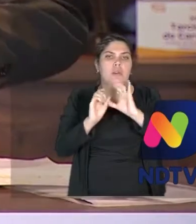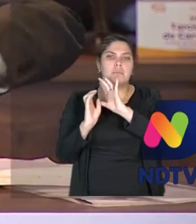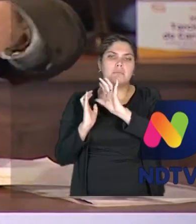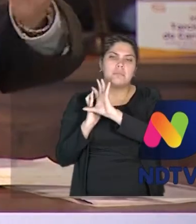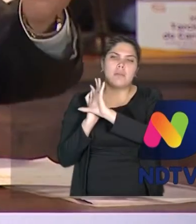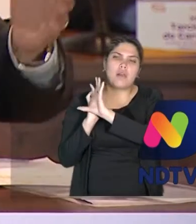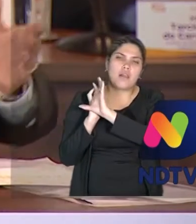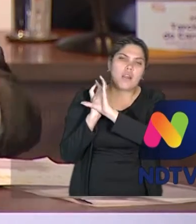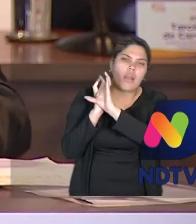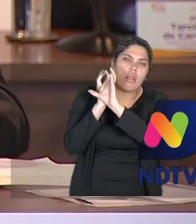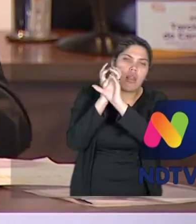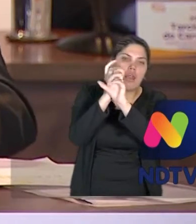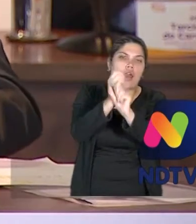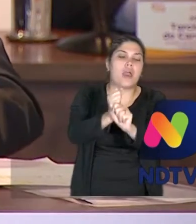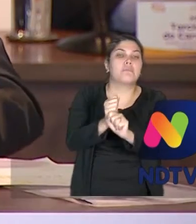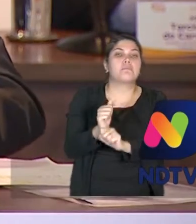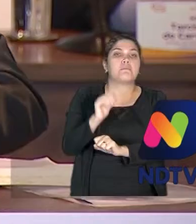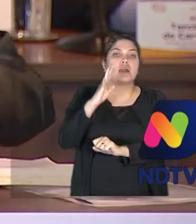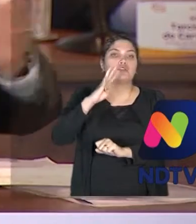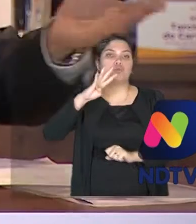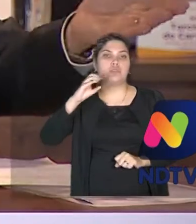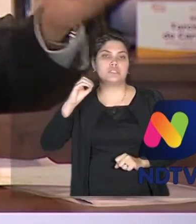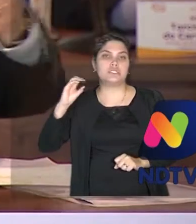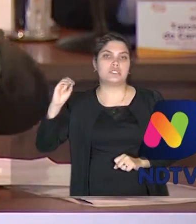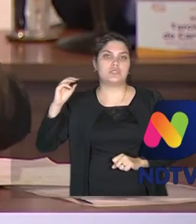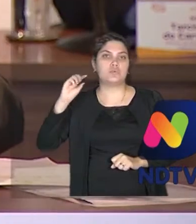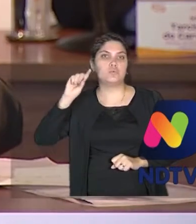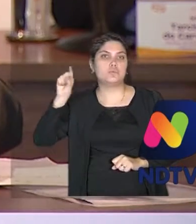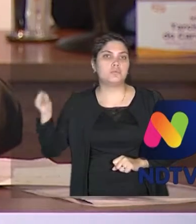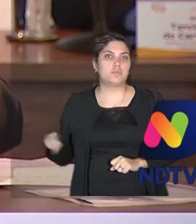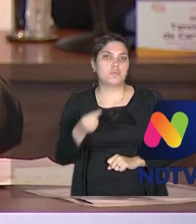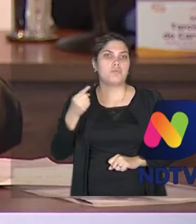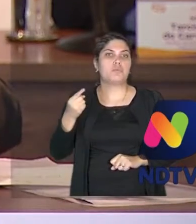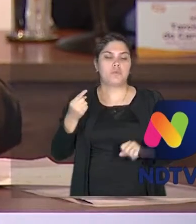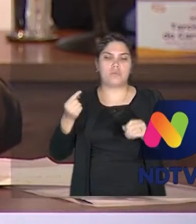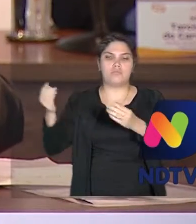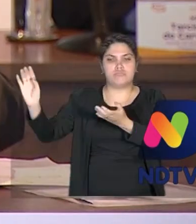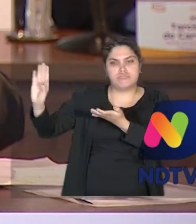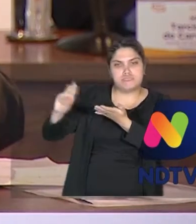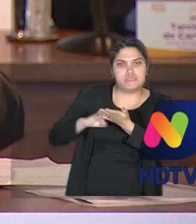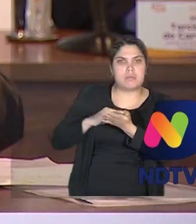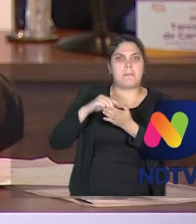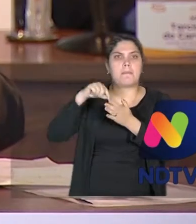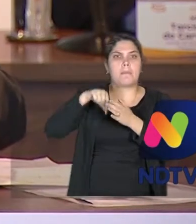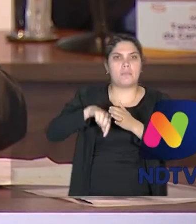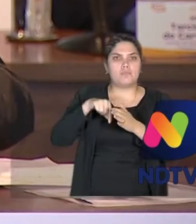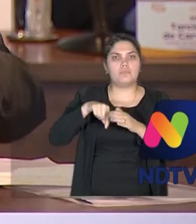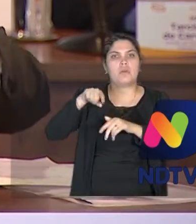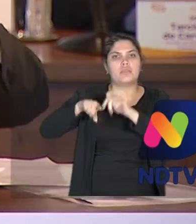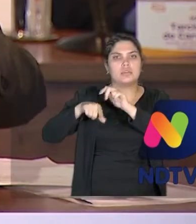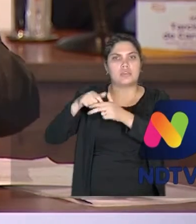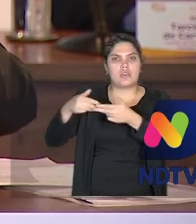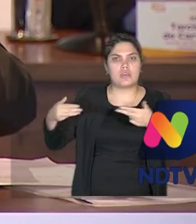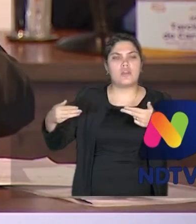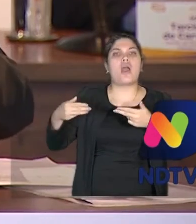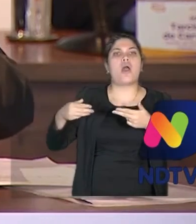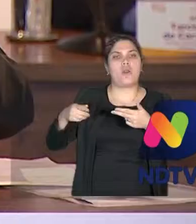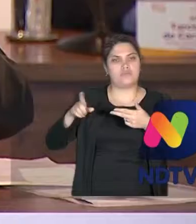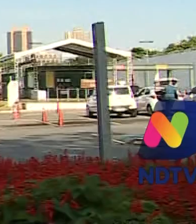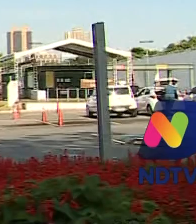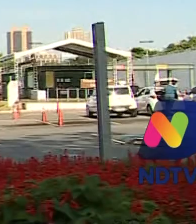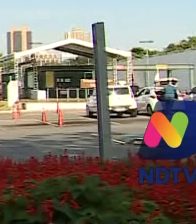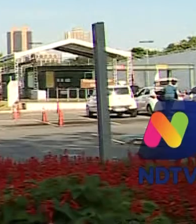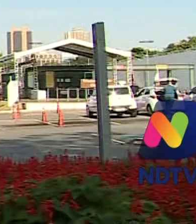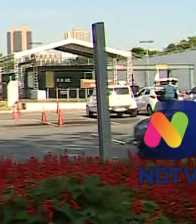somar essas mais de 400.000 sessões que enviaram um material é que ficou extremamente